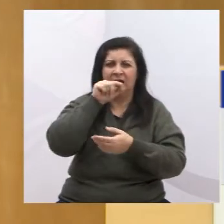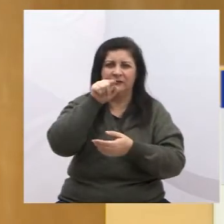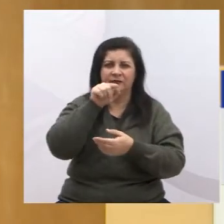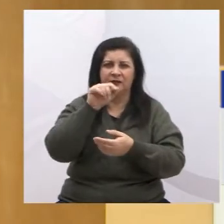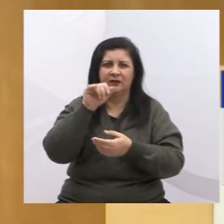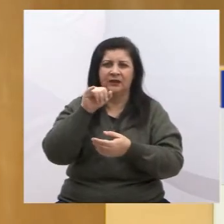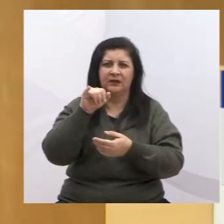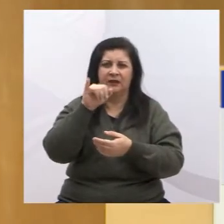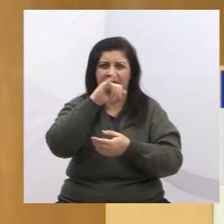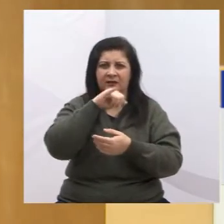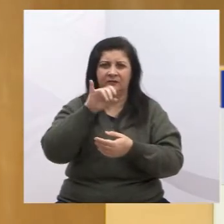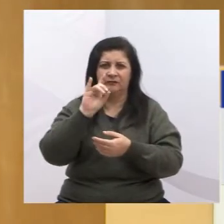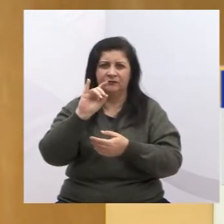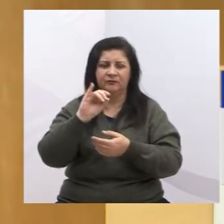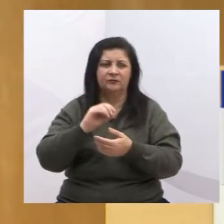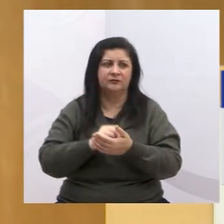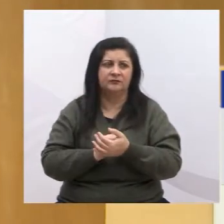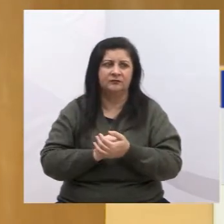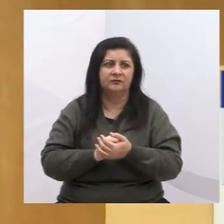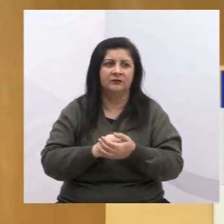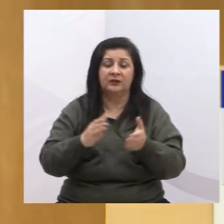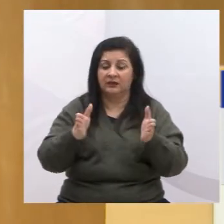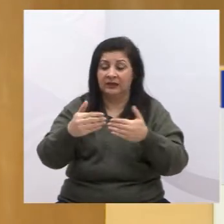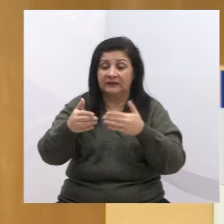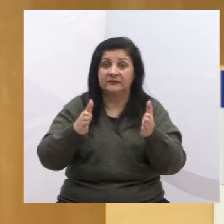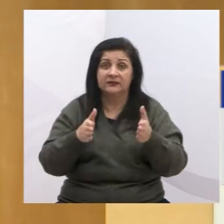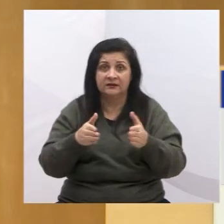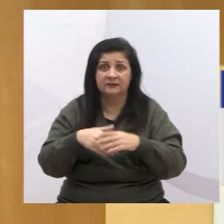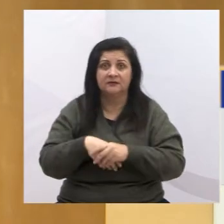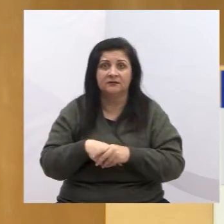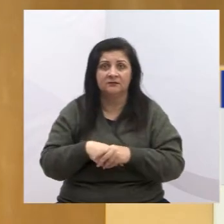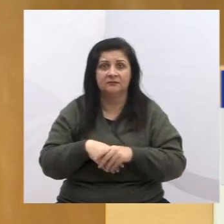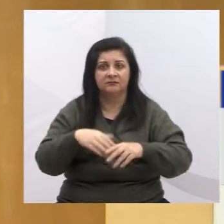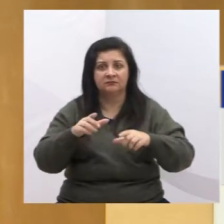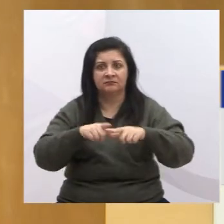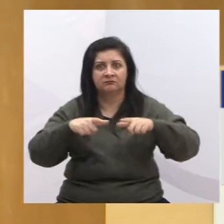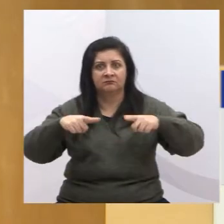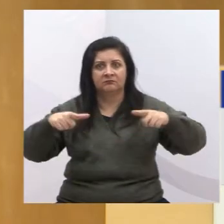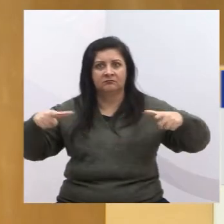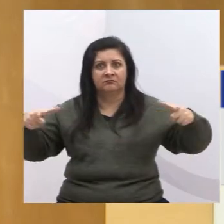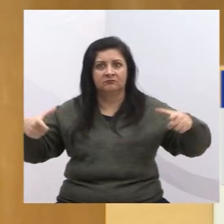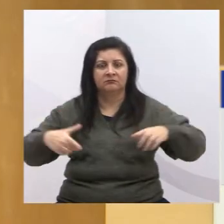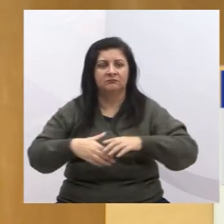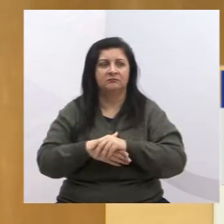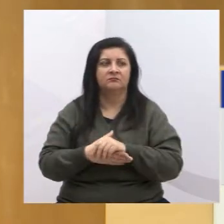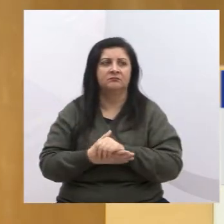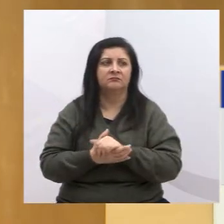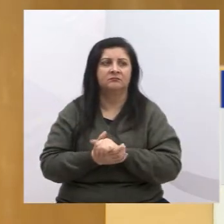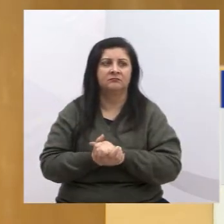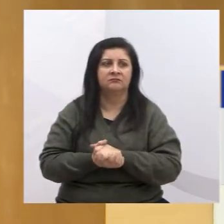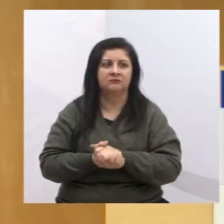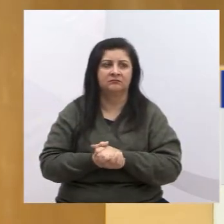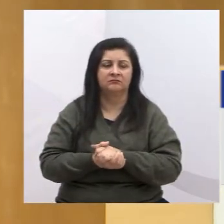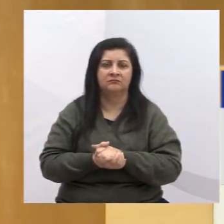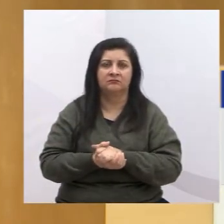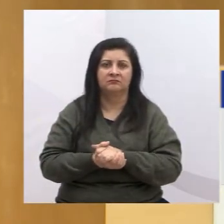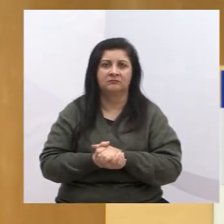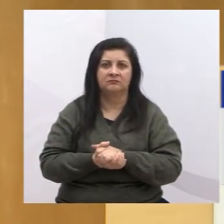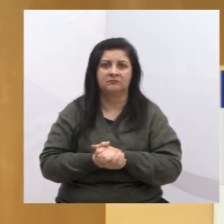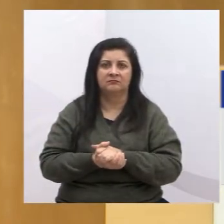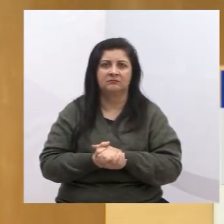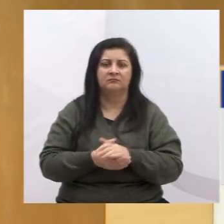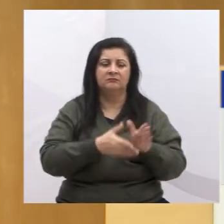Então, embalagens é um segmento que está realmente aumentando os nossos